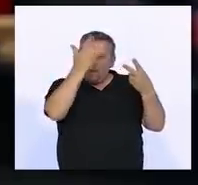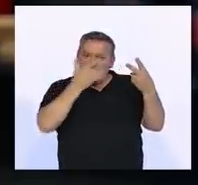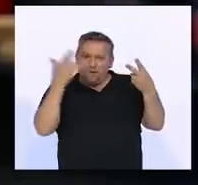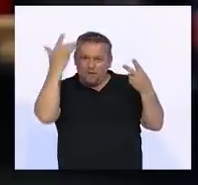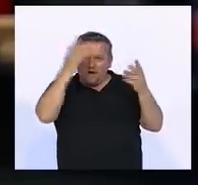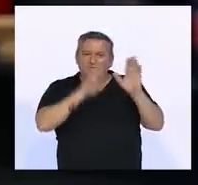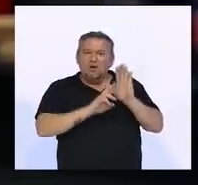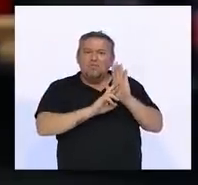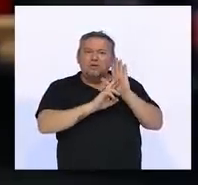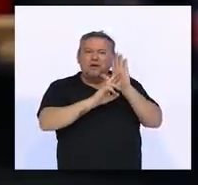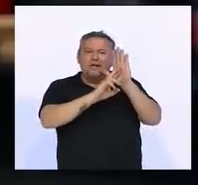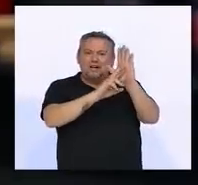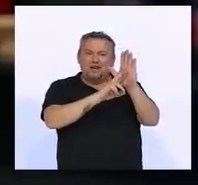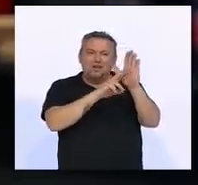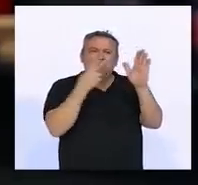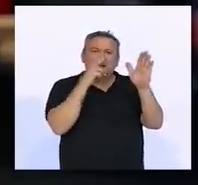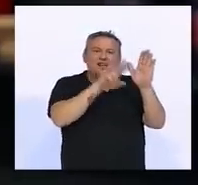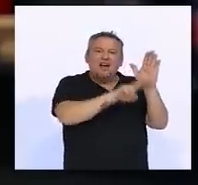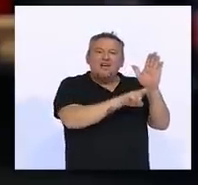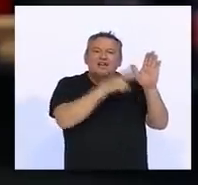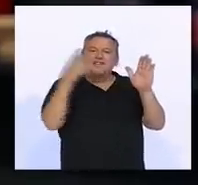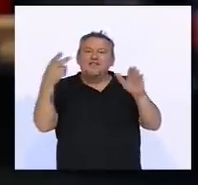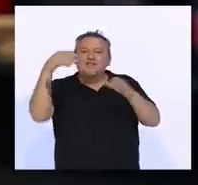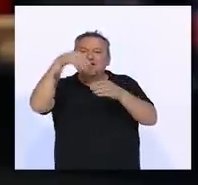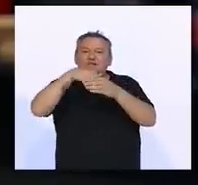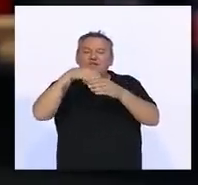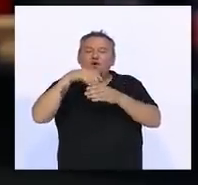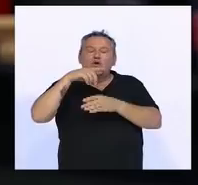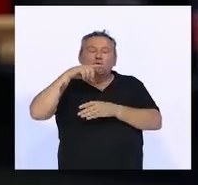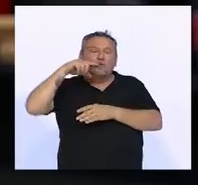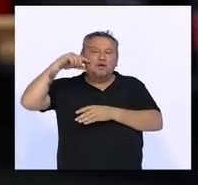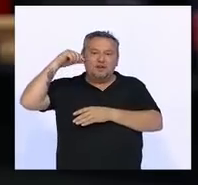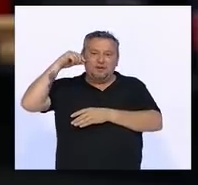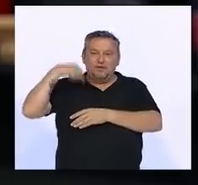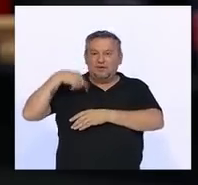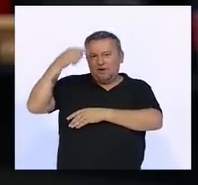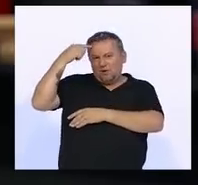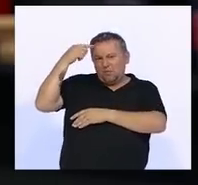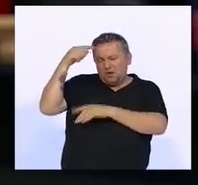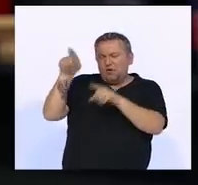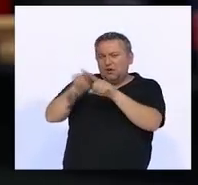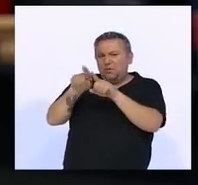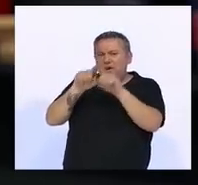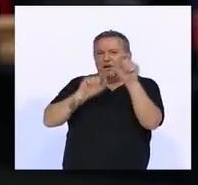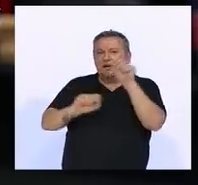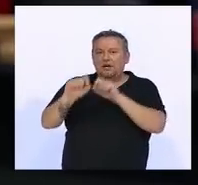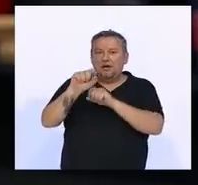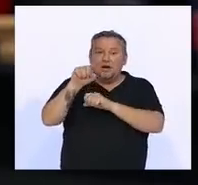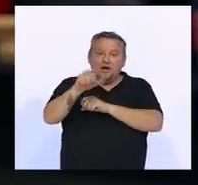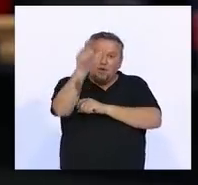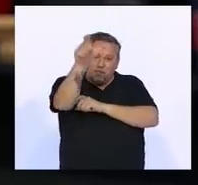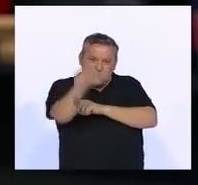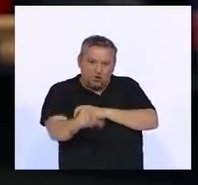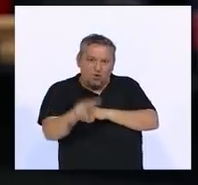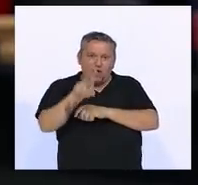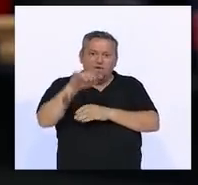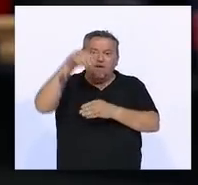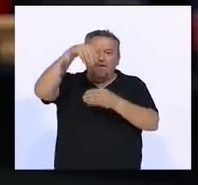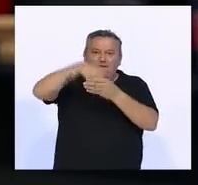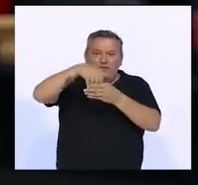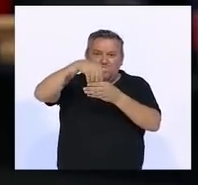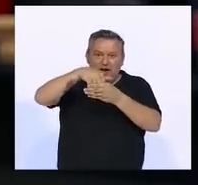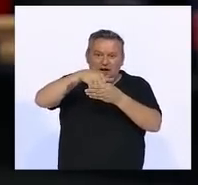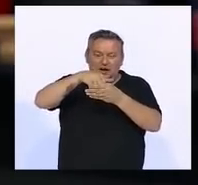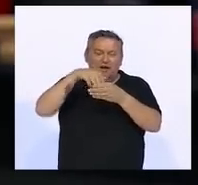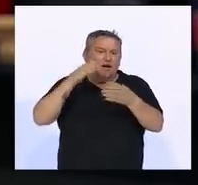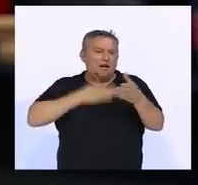uma transferência para o Ciro. Então, a gente imagina, eu imagino pessoalmente, que esse eleitor que tem aversão ao PT,